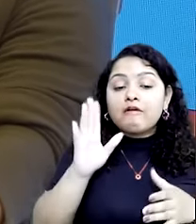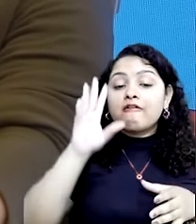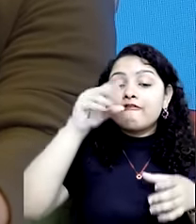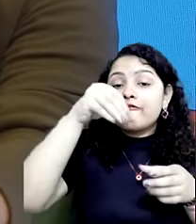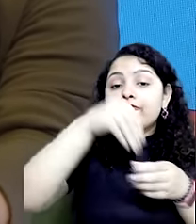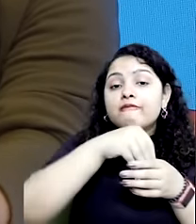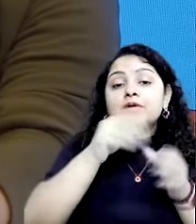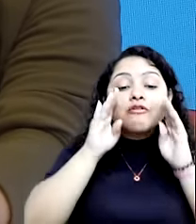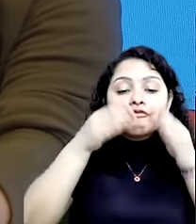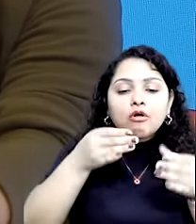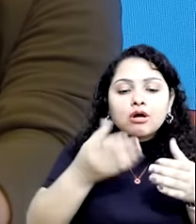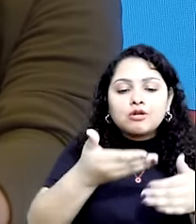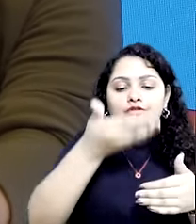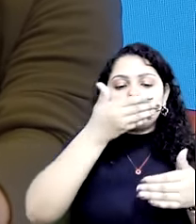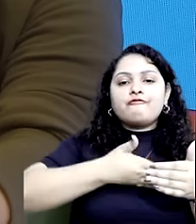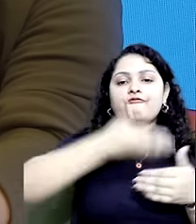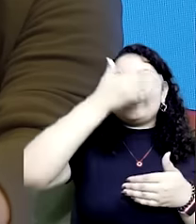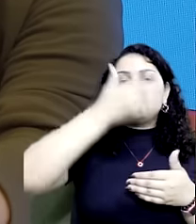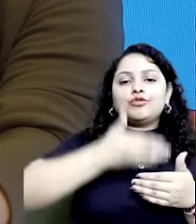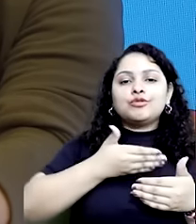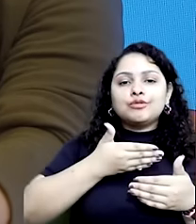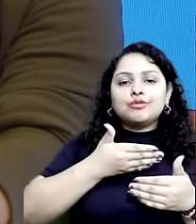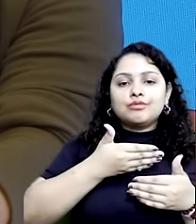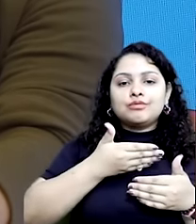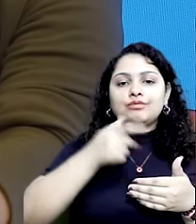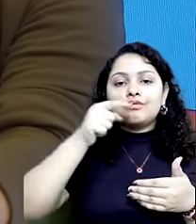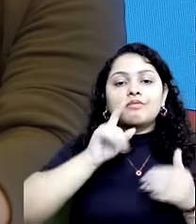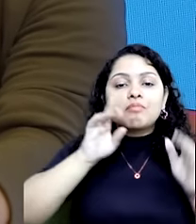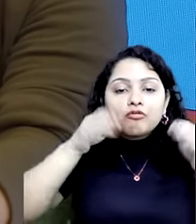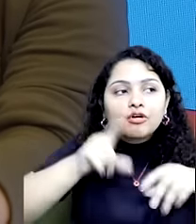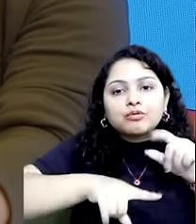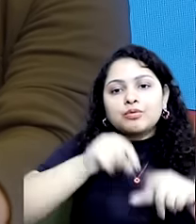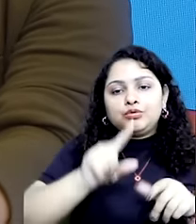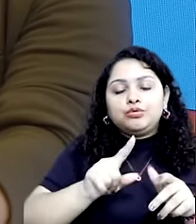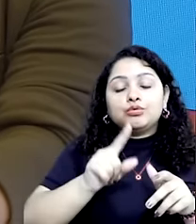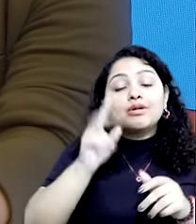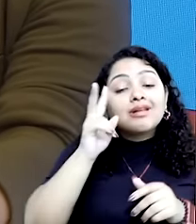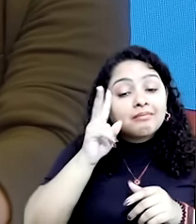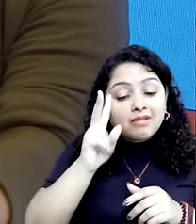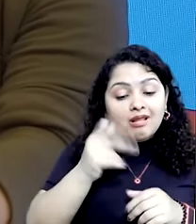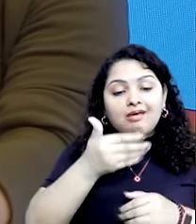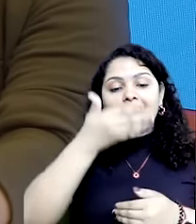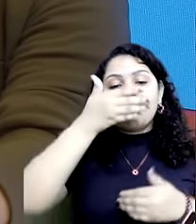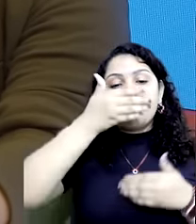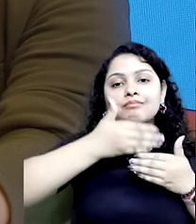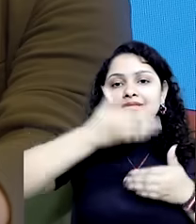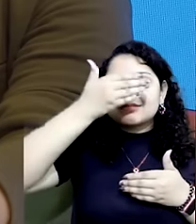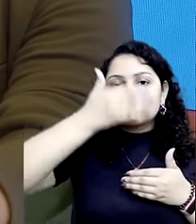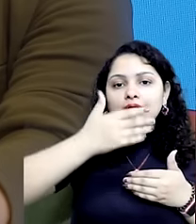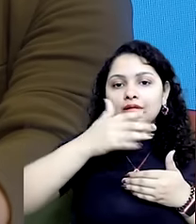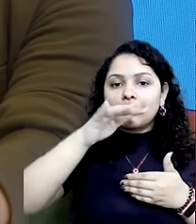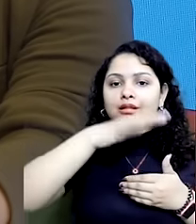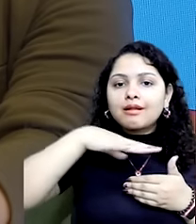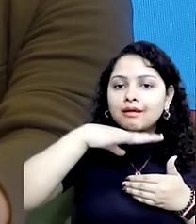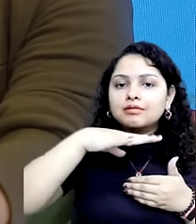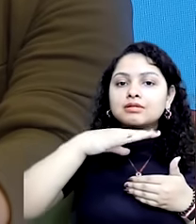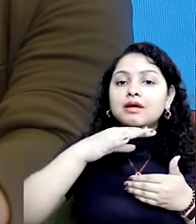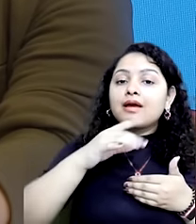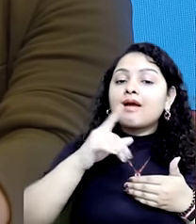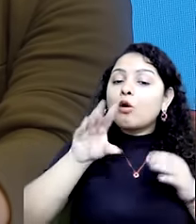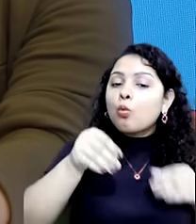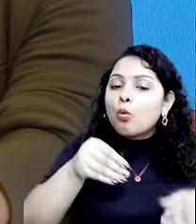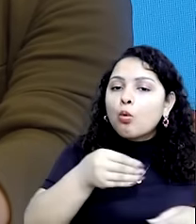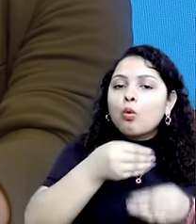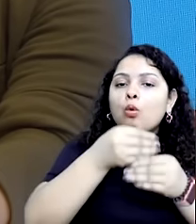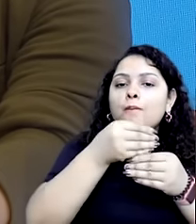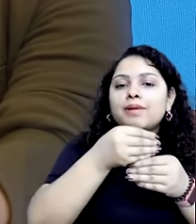não ao produto em si então o cenário ele é um complemento né ali aquela composição vai ser um complemento eh para você tornar